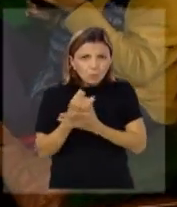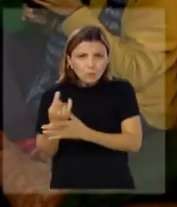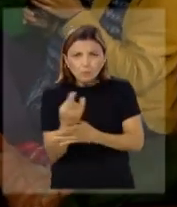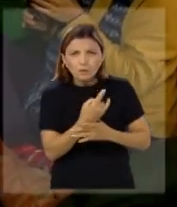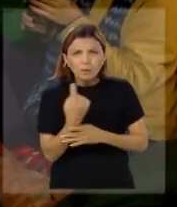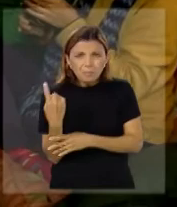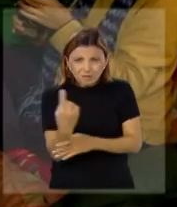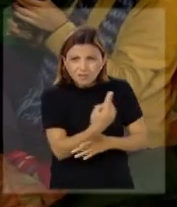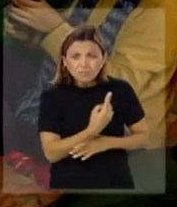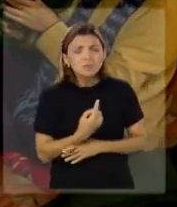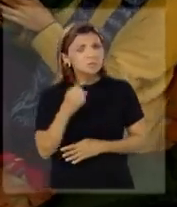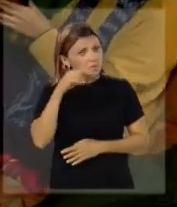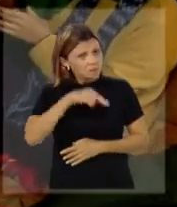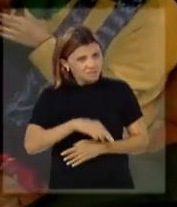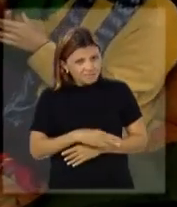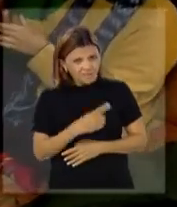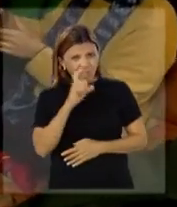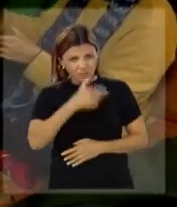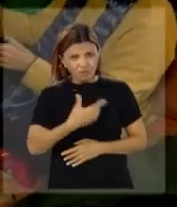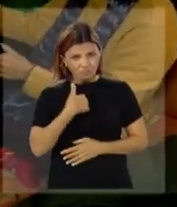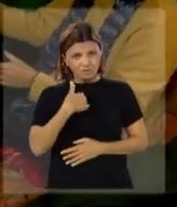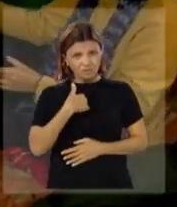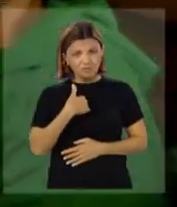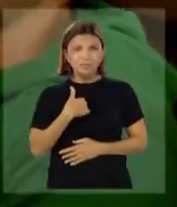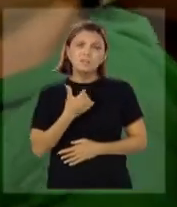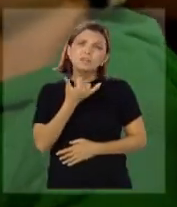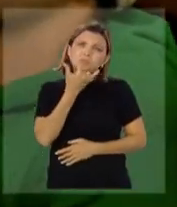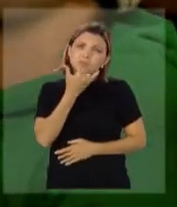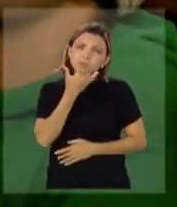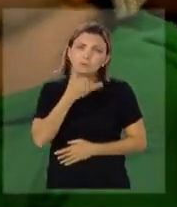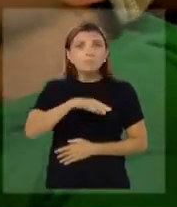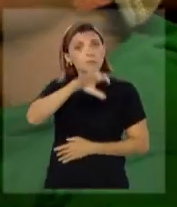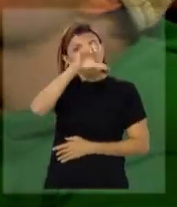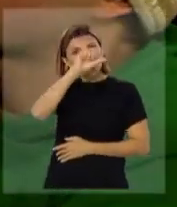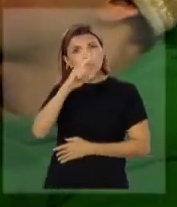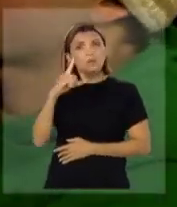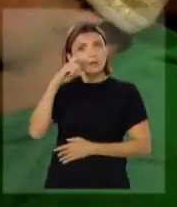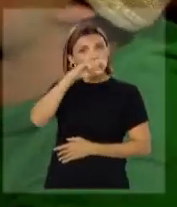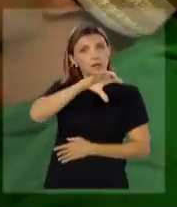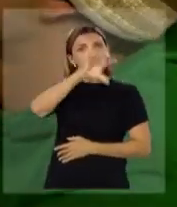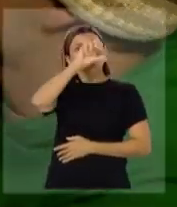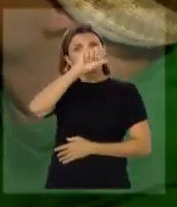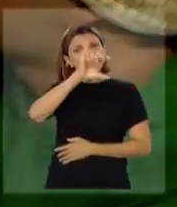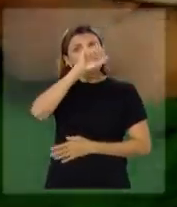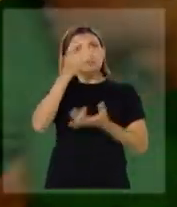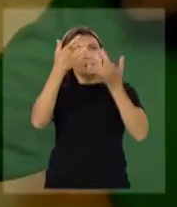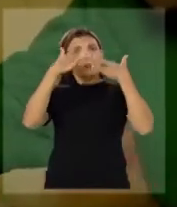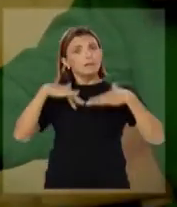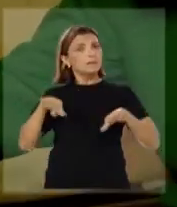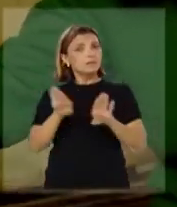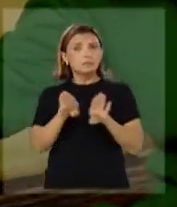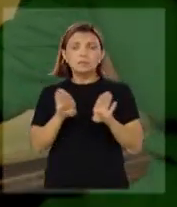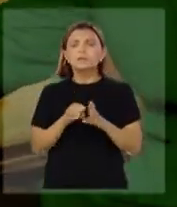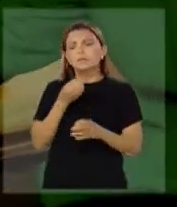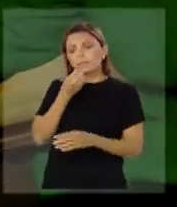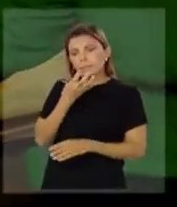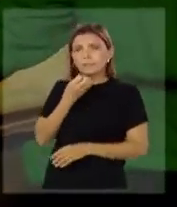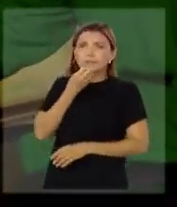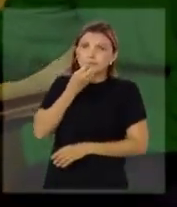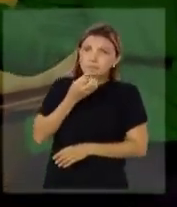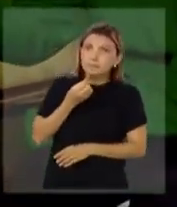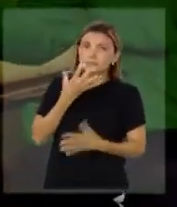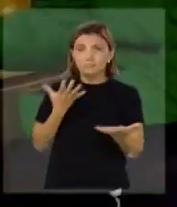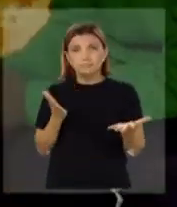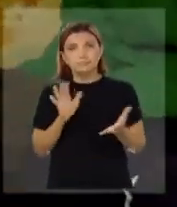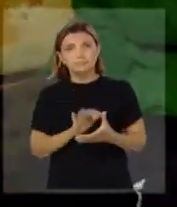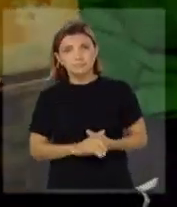canudo, Marta. É uma bomba. Você tá com nojo da gente, é? Ô, Marta, você sabe quantas bactérias você engole só respirando?